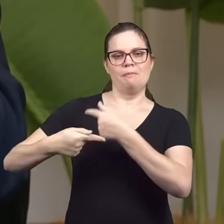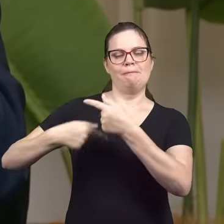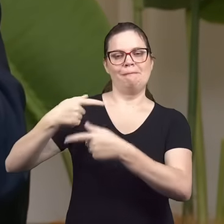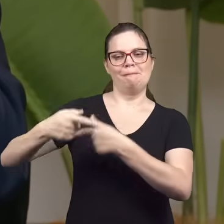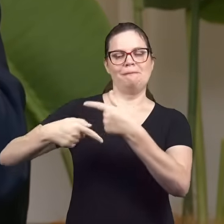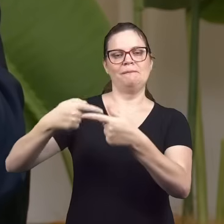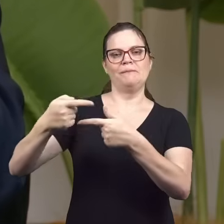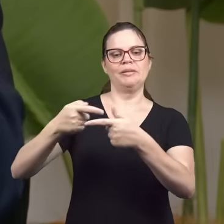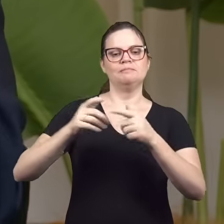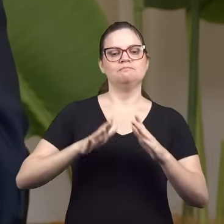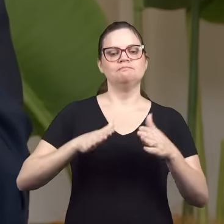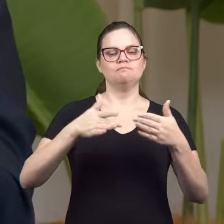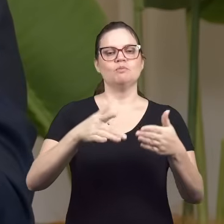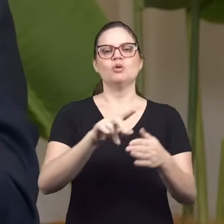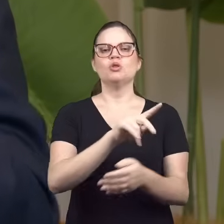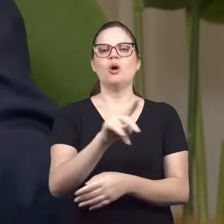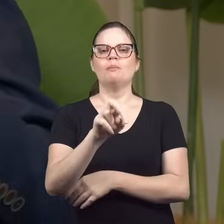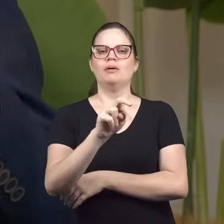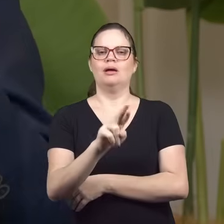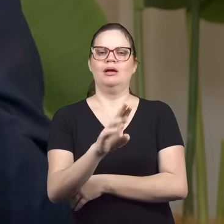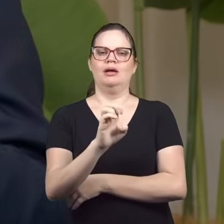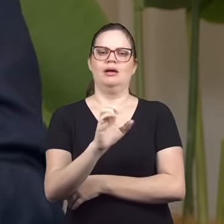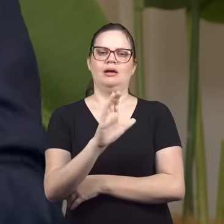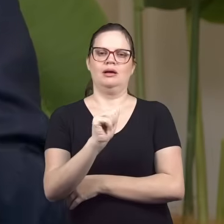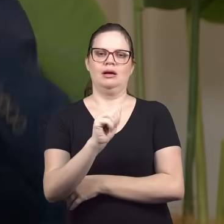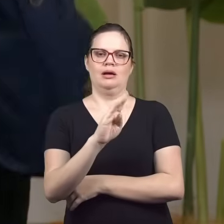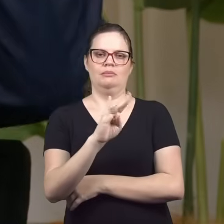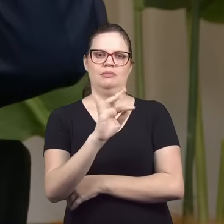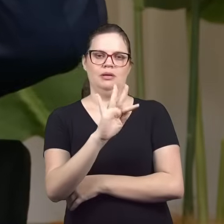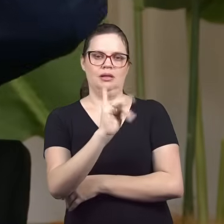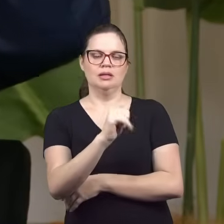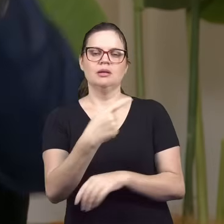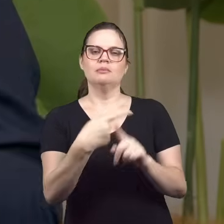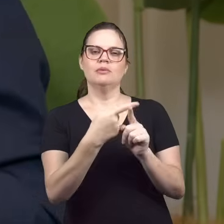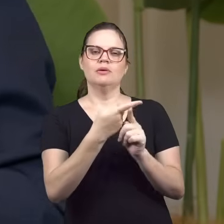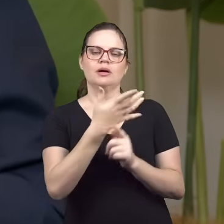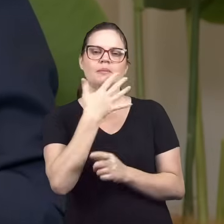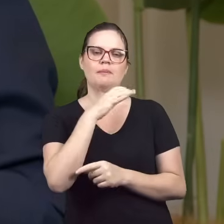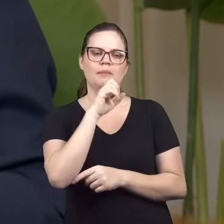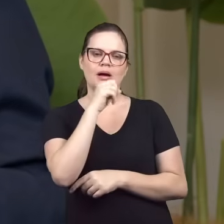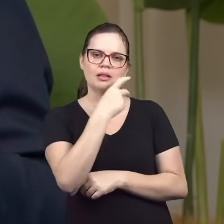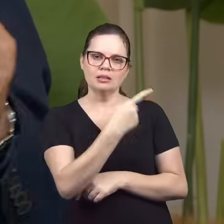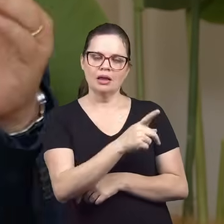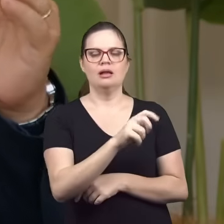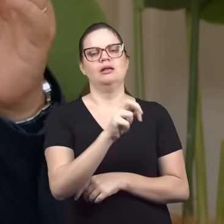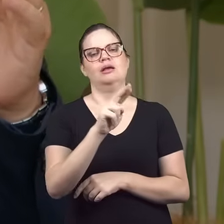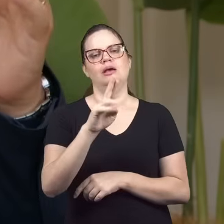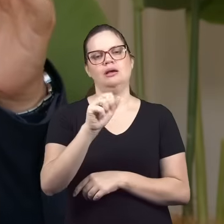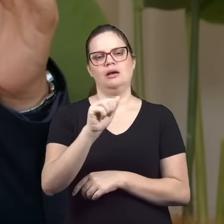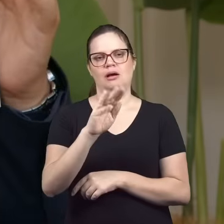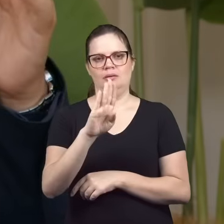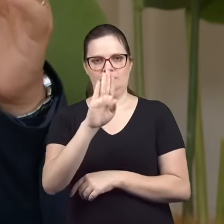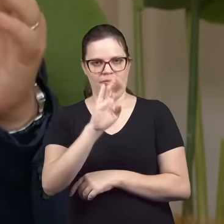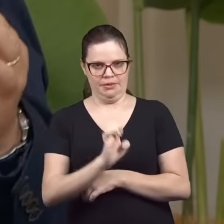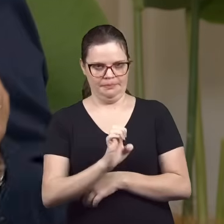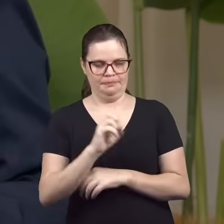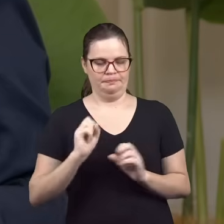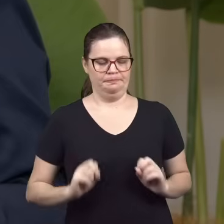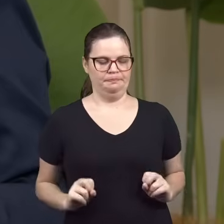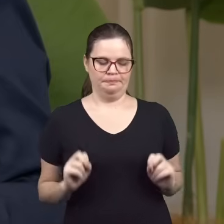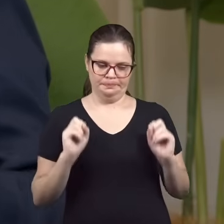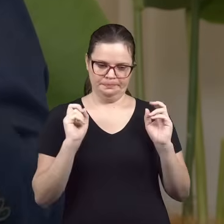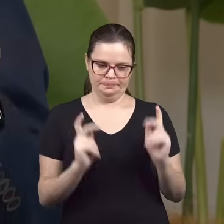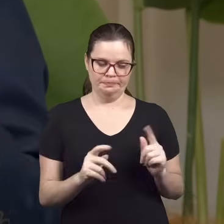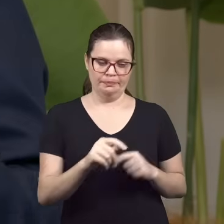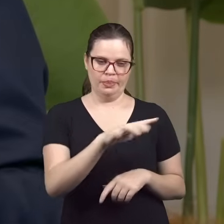como recabitas, como aqueles que eram filhos de Recabe. E eles foram